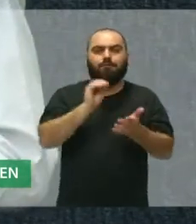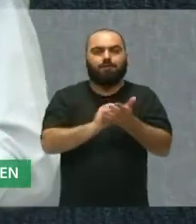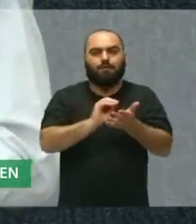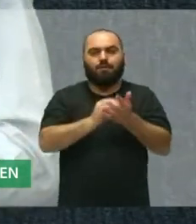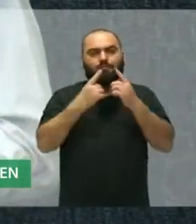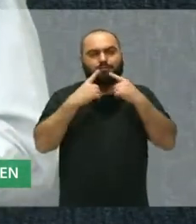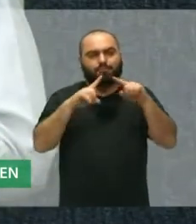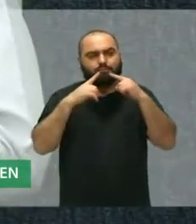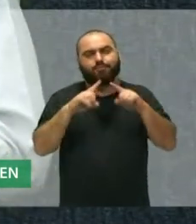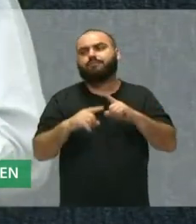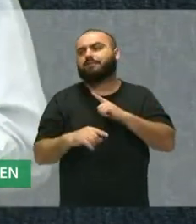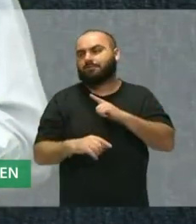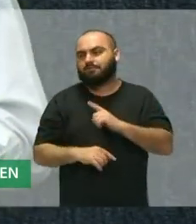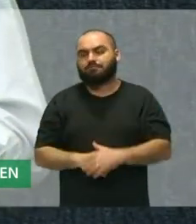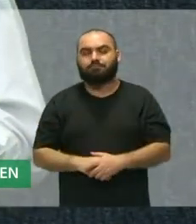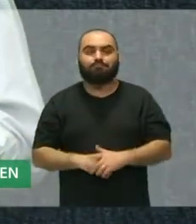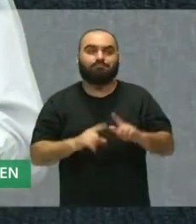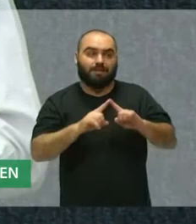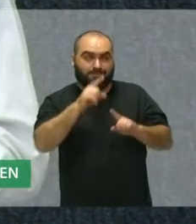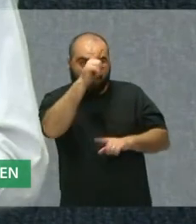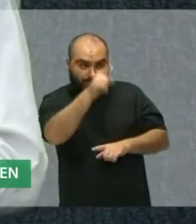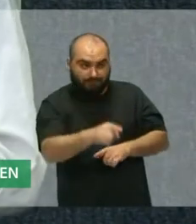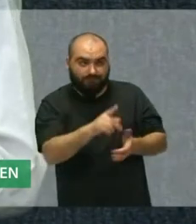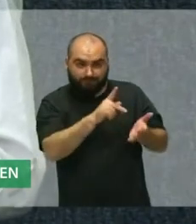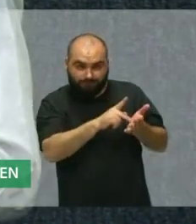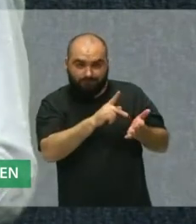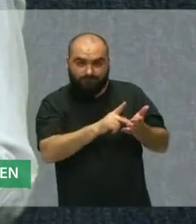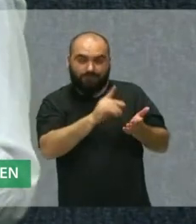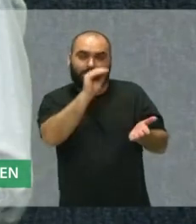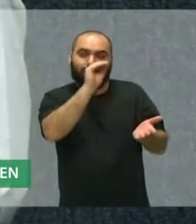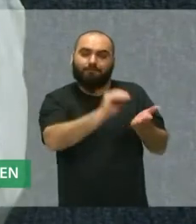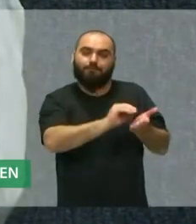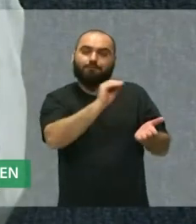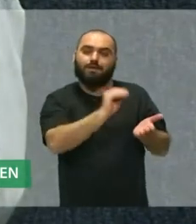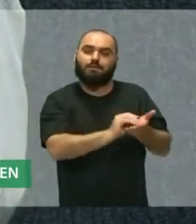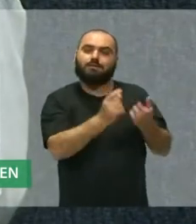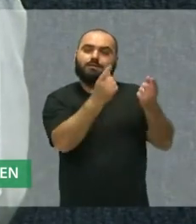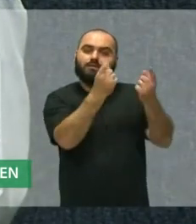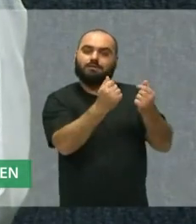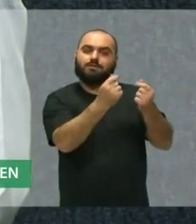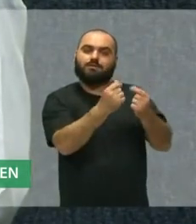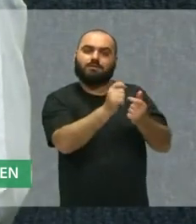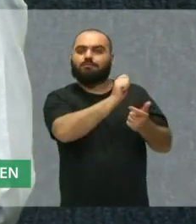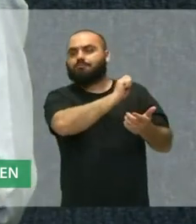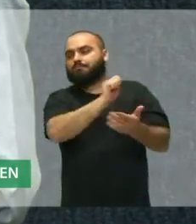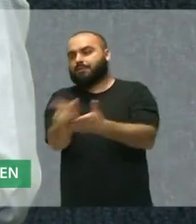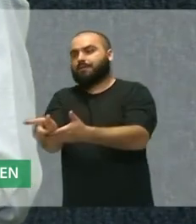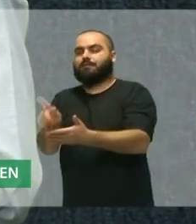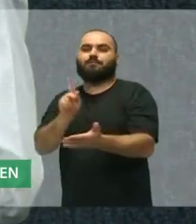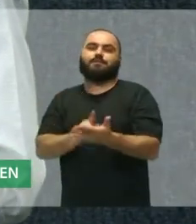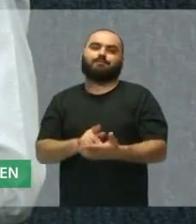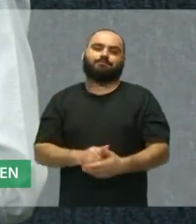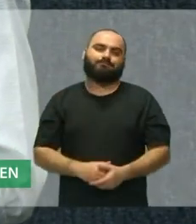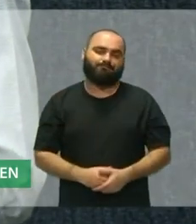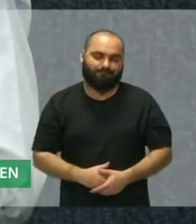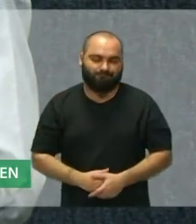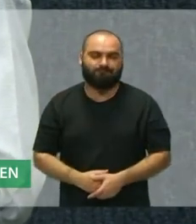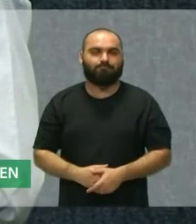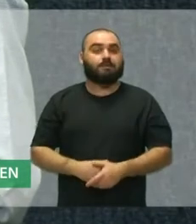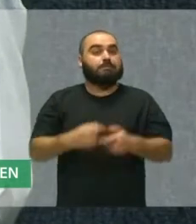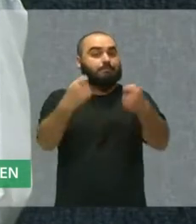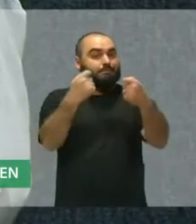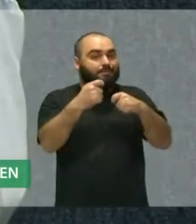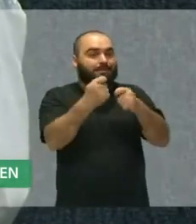coisas. Mas está explicado que é a falta realmente do aporte financeiro. Então, tem que se criar realmente